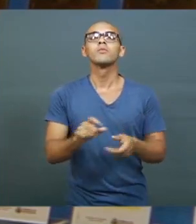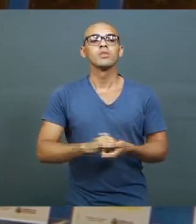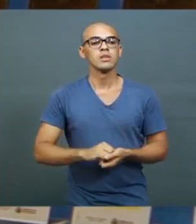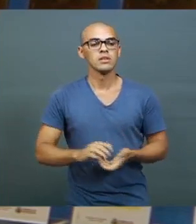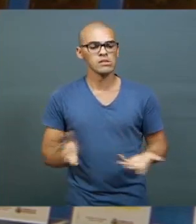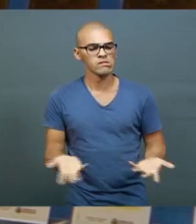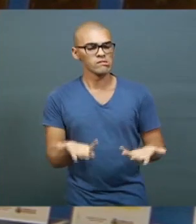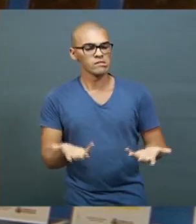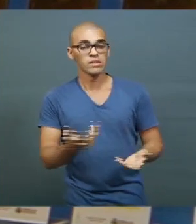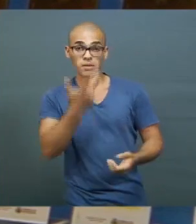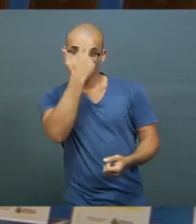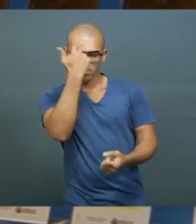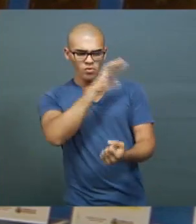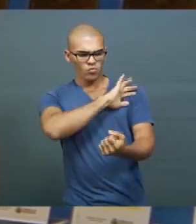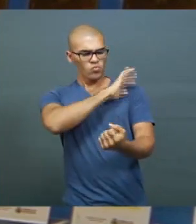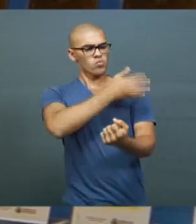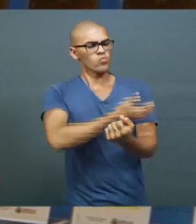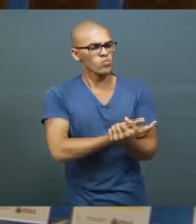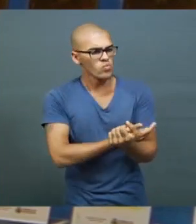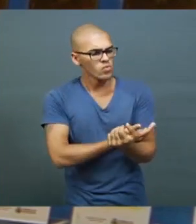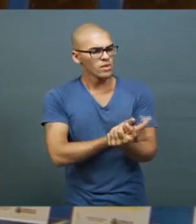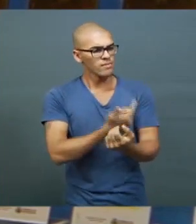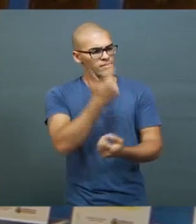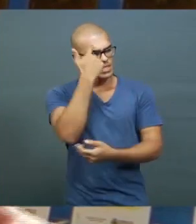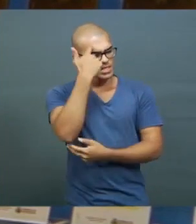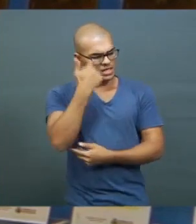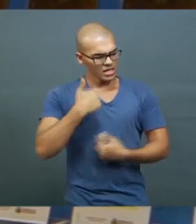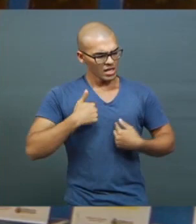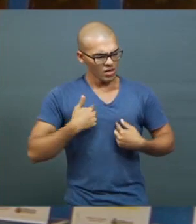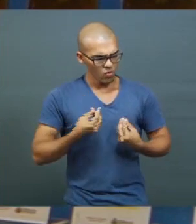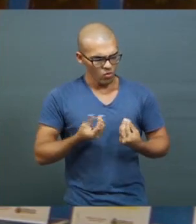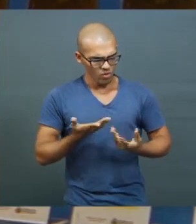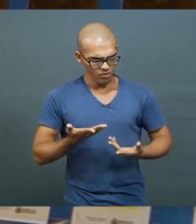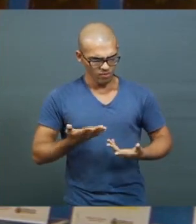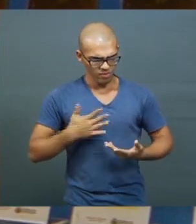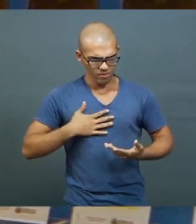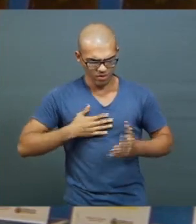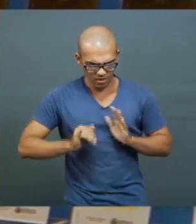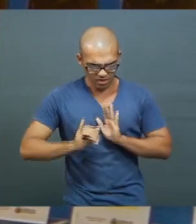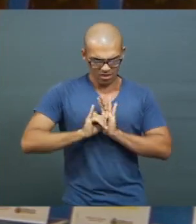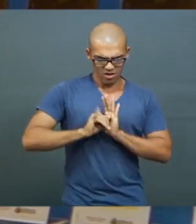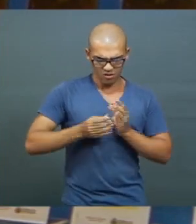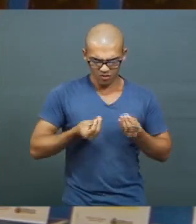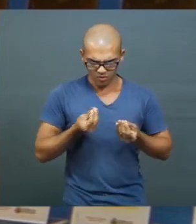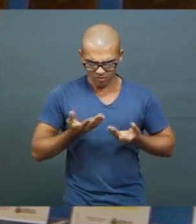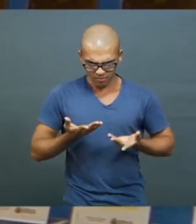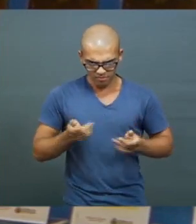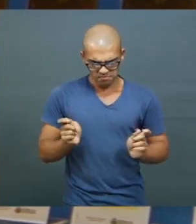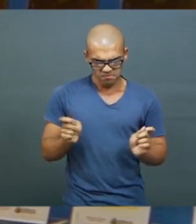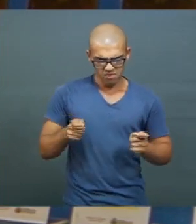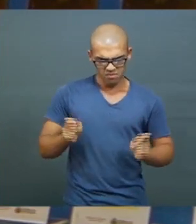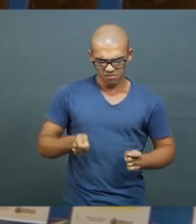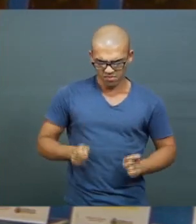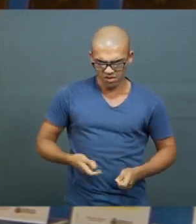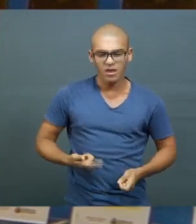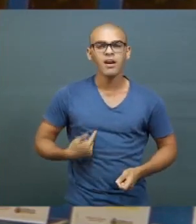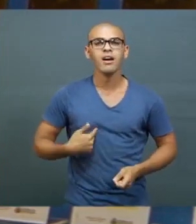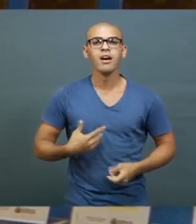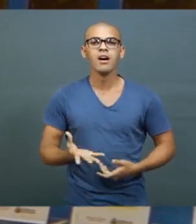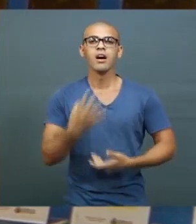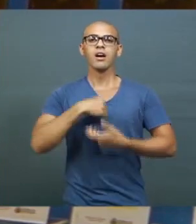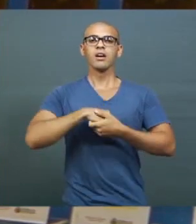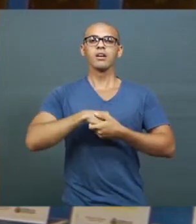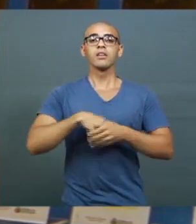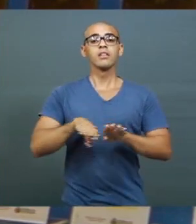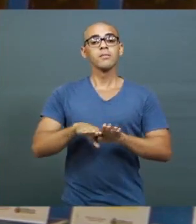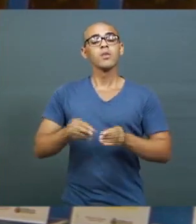perguntar a si mesmo quem sou eu, como eu quero me constituir como ser humano e quais as possibilidades que eu tenho para